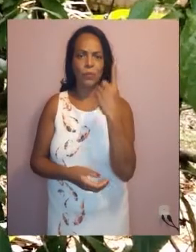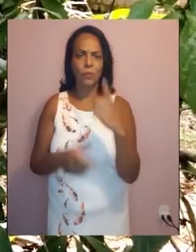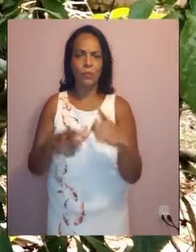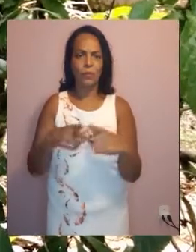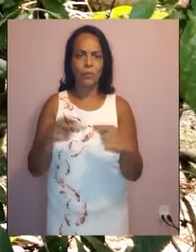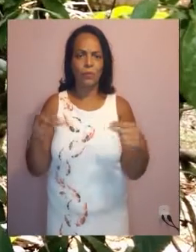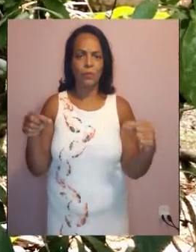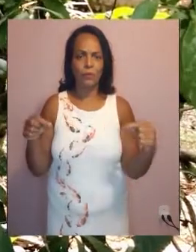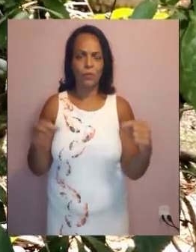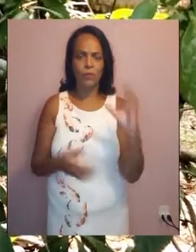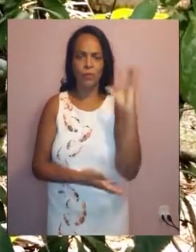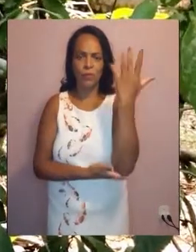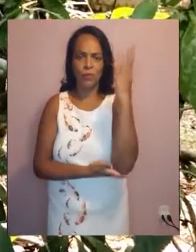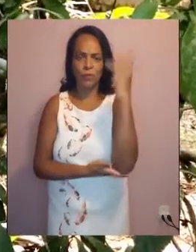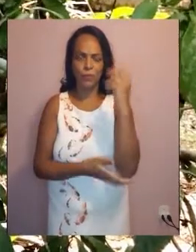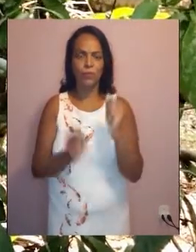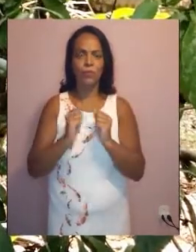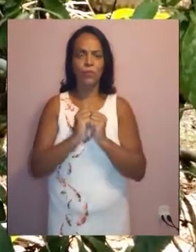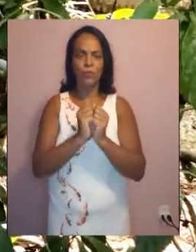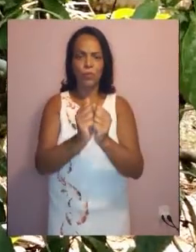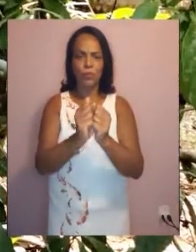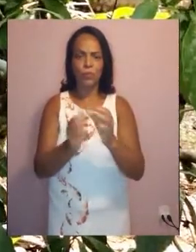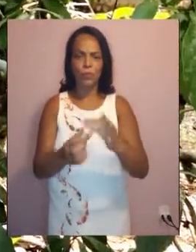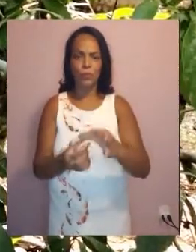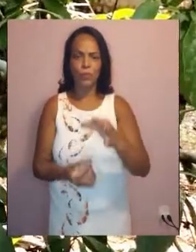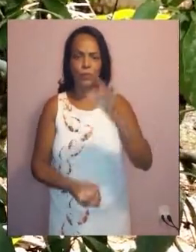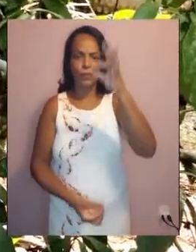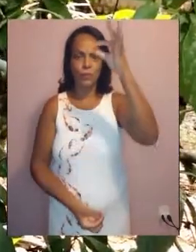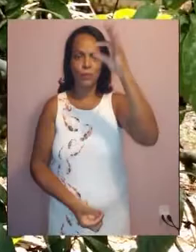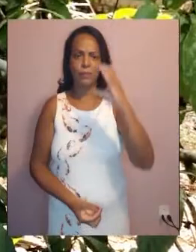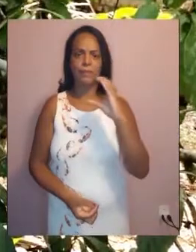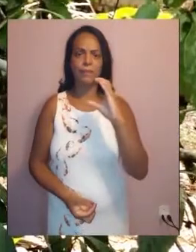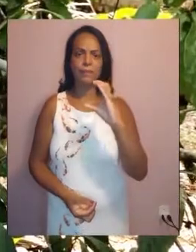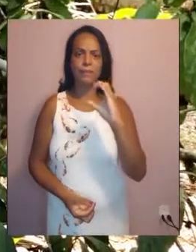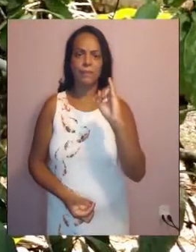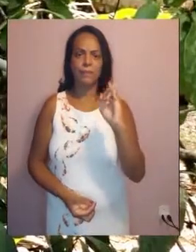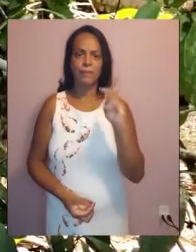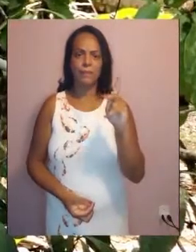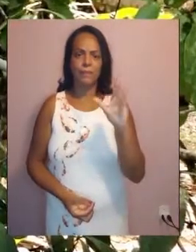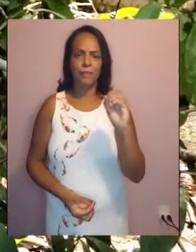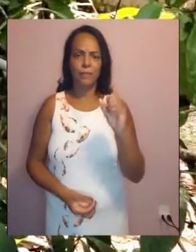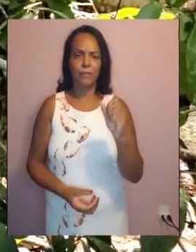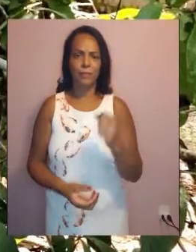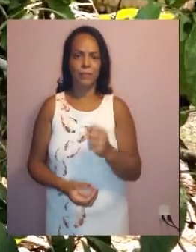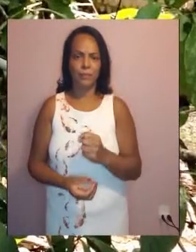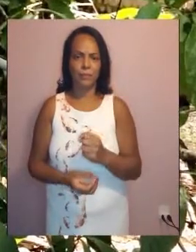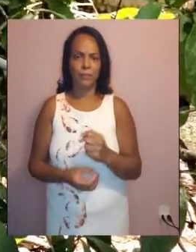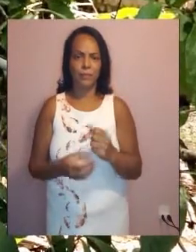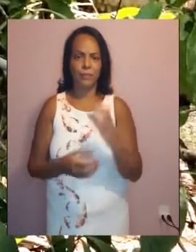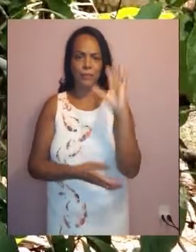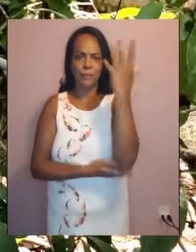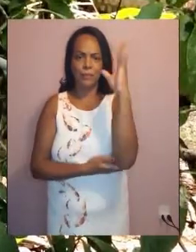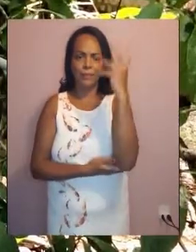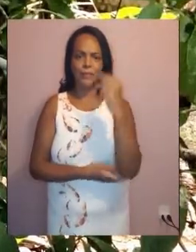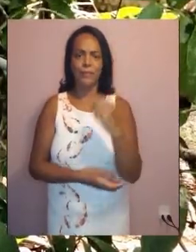Antônio Costa, como é que é essa folha e esse cipó? Antônio Costa disse: sei sim. Até porque o Antônio Costa, ele viajava, né,